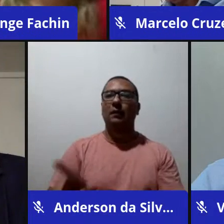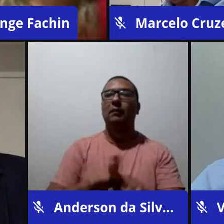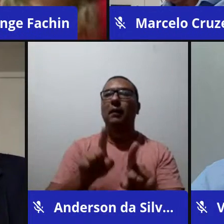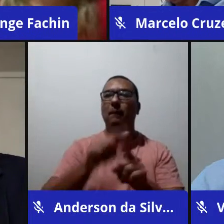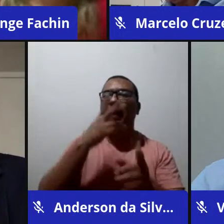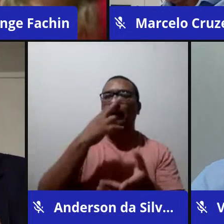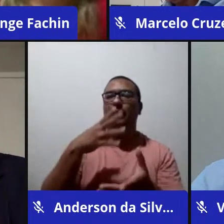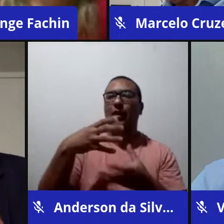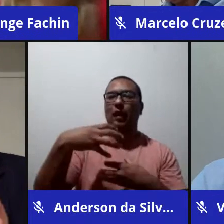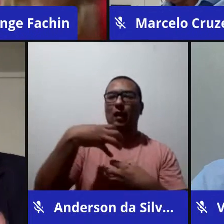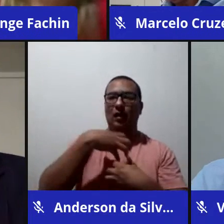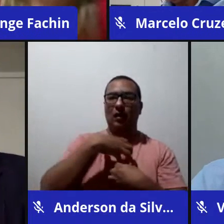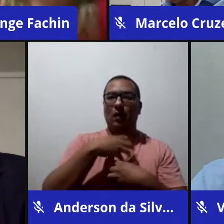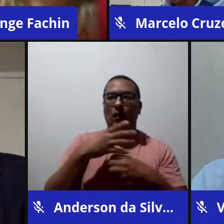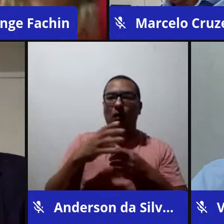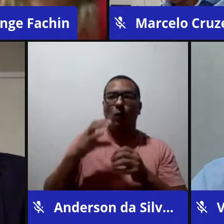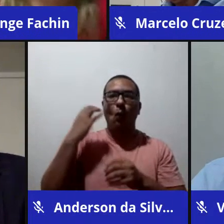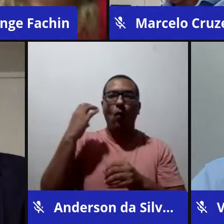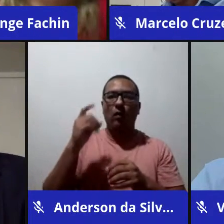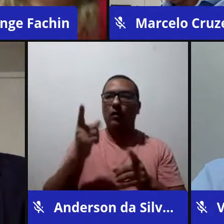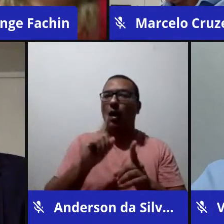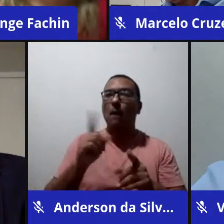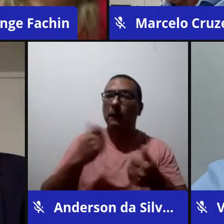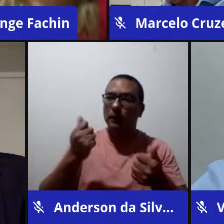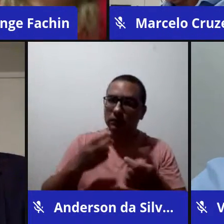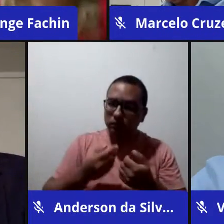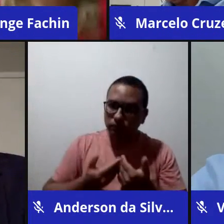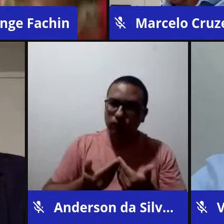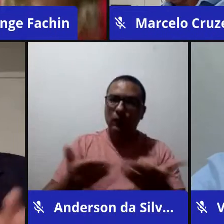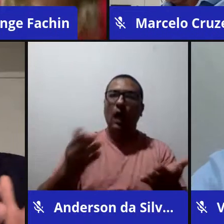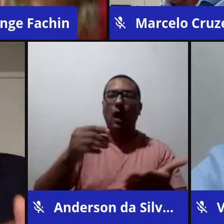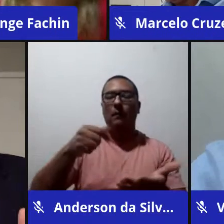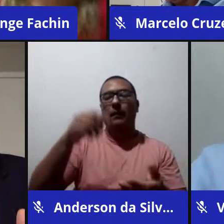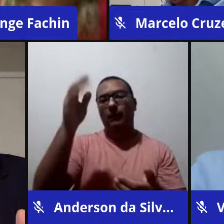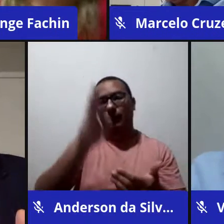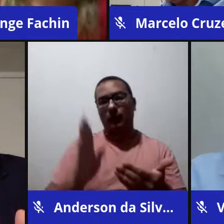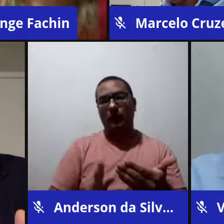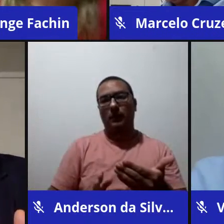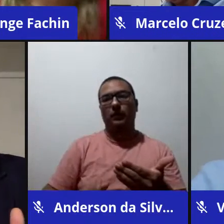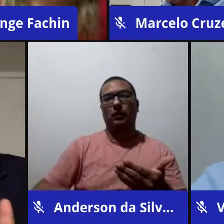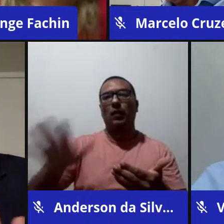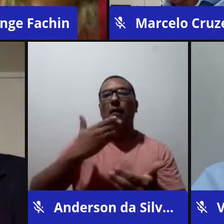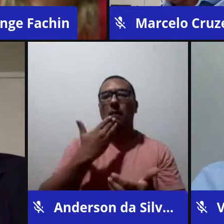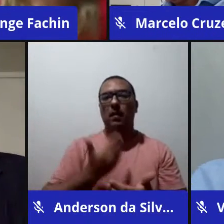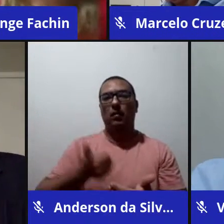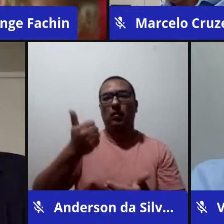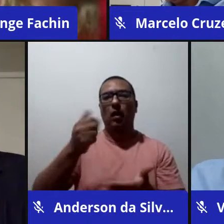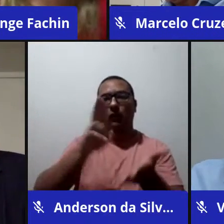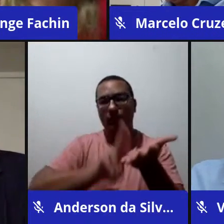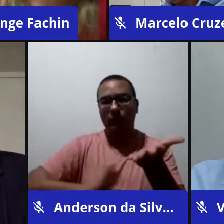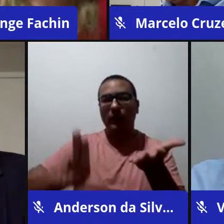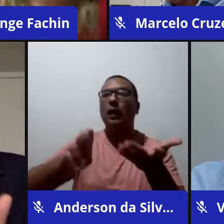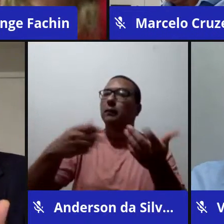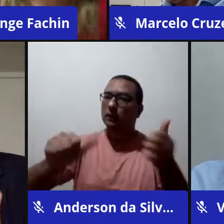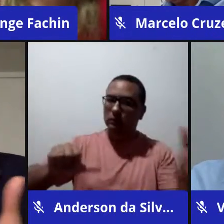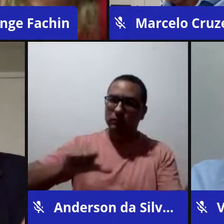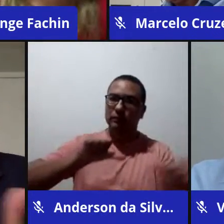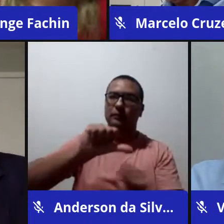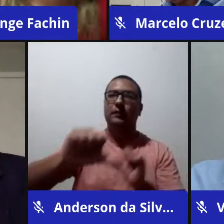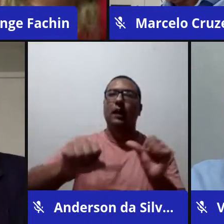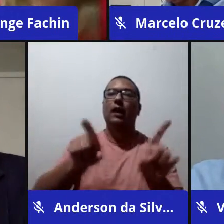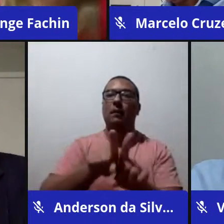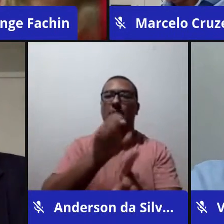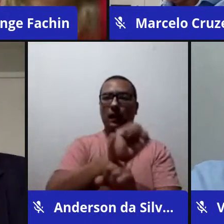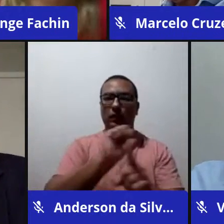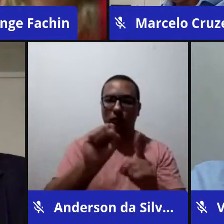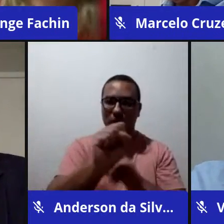qual nós encontramos para melhorar a universidade brasileira. A universidade precisa disso e a sociedade